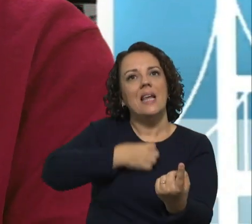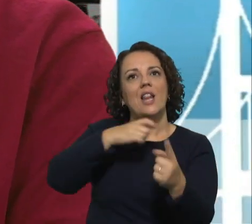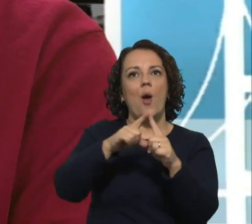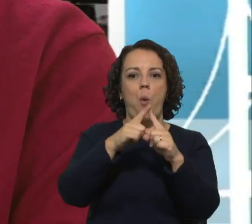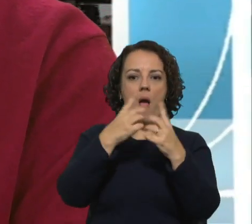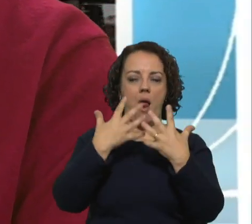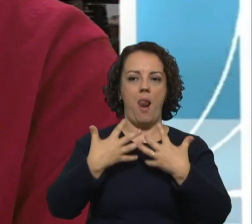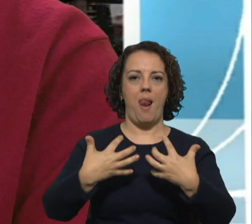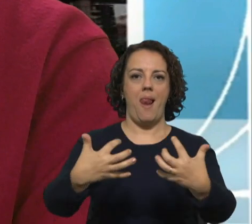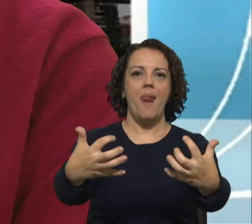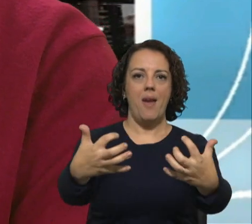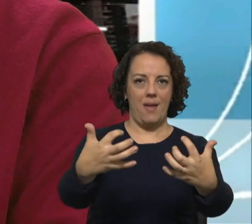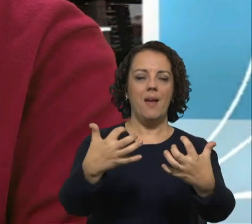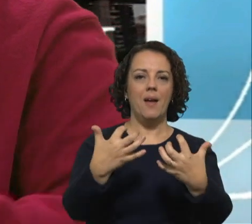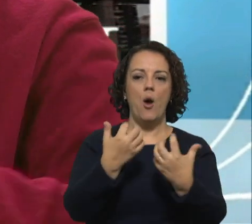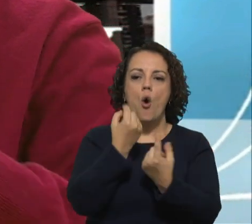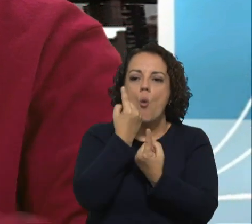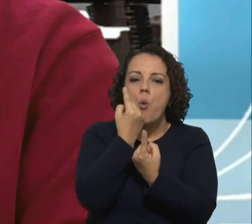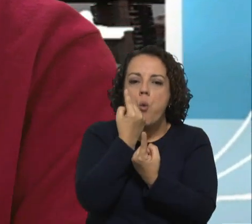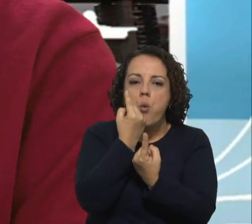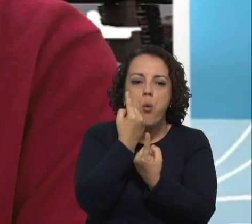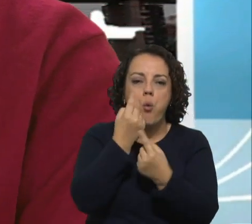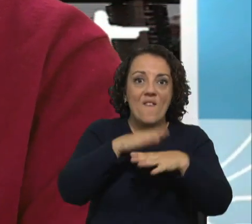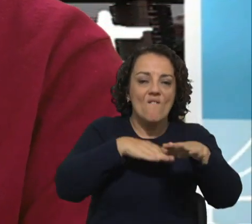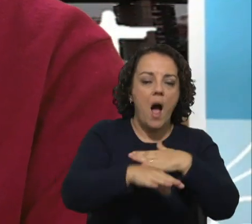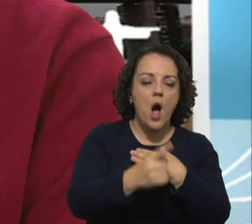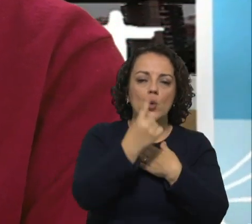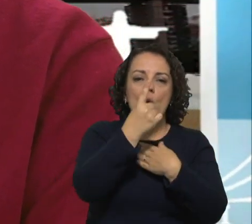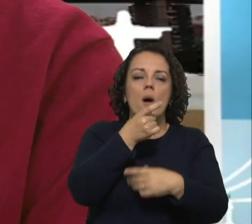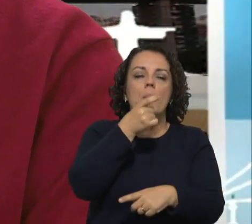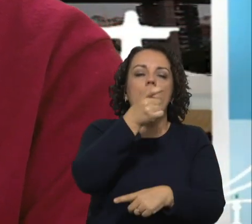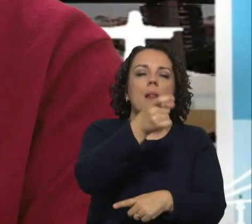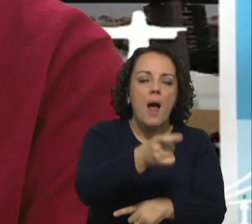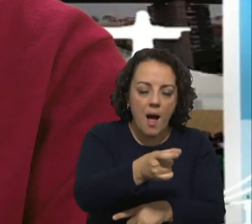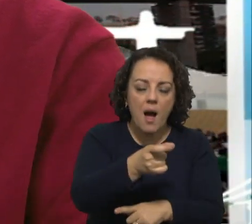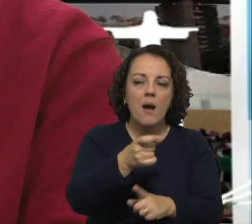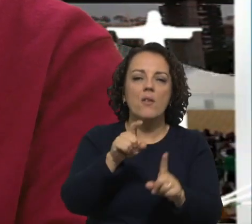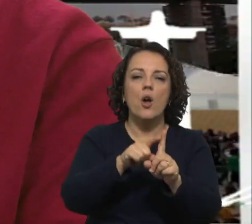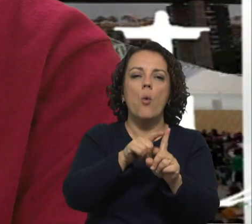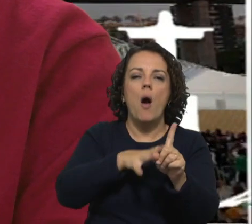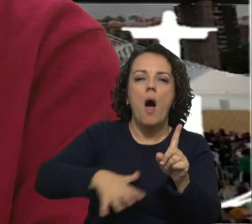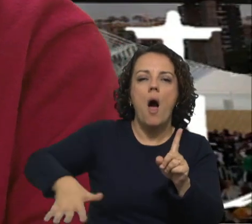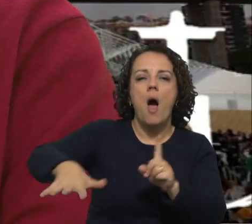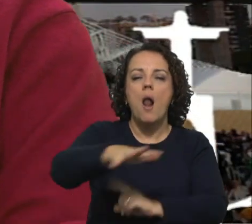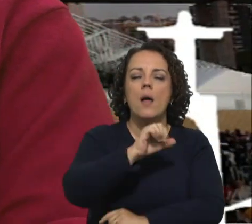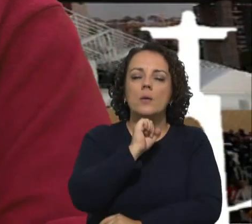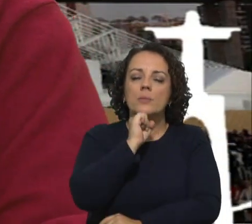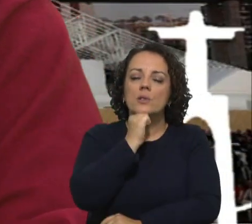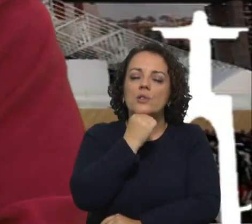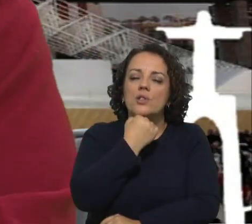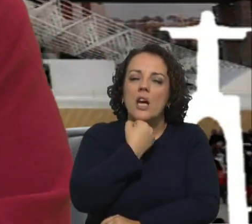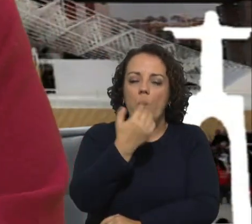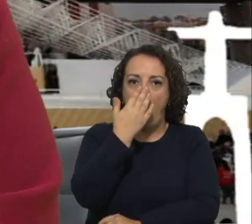ressonância onde cada passo, onde cada gesto tinha um eco muito maior, porque simbolicamente era quase como que um mistério em que cada um representava muitos, não